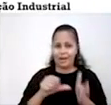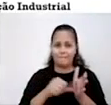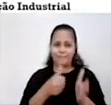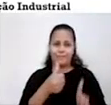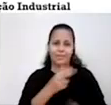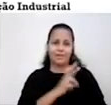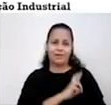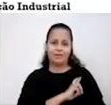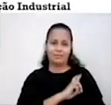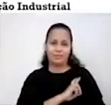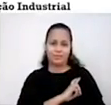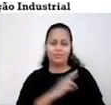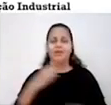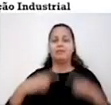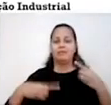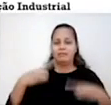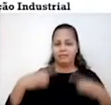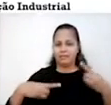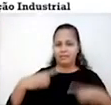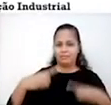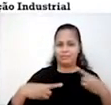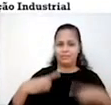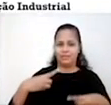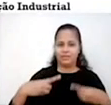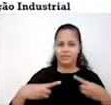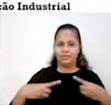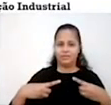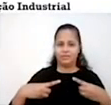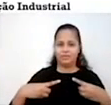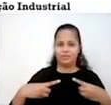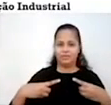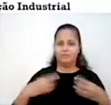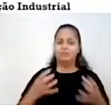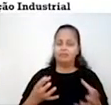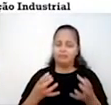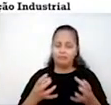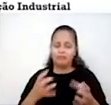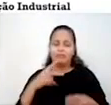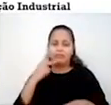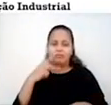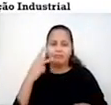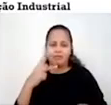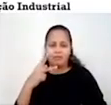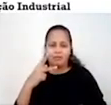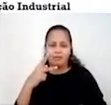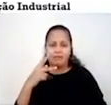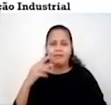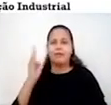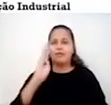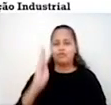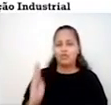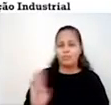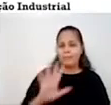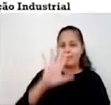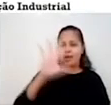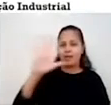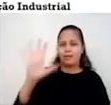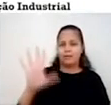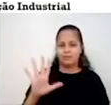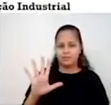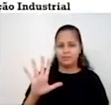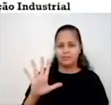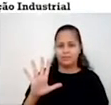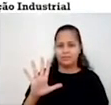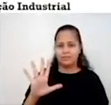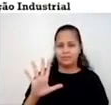a Primeira República, a política na Primeira República, insistiam na ideia de que o Brasil tinha uma vocação agrária